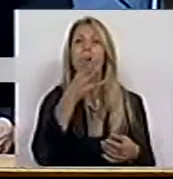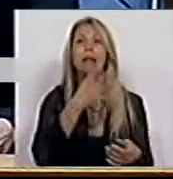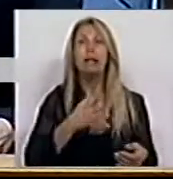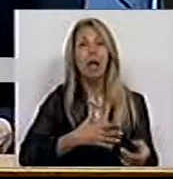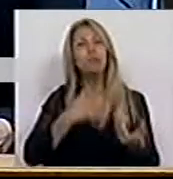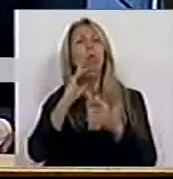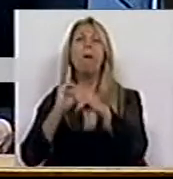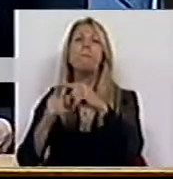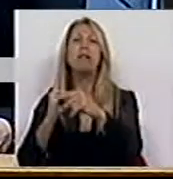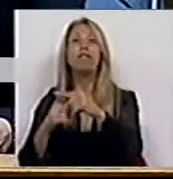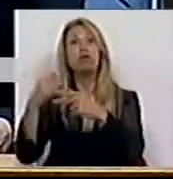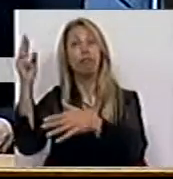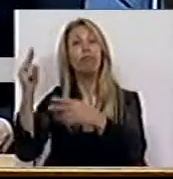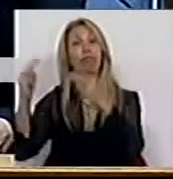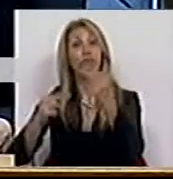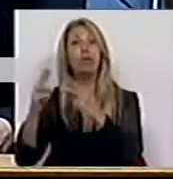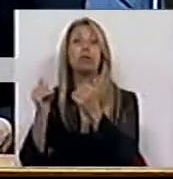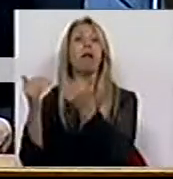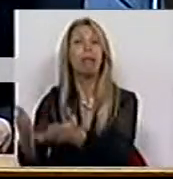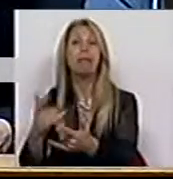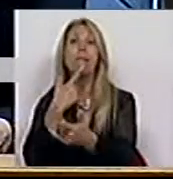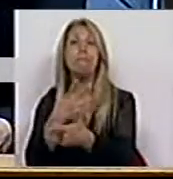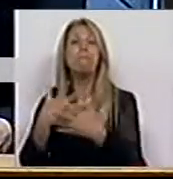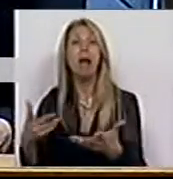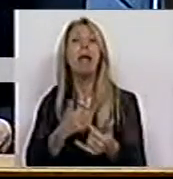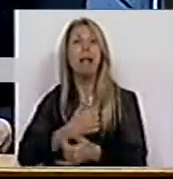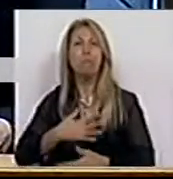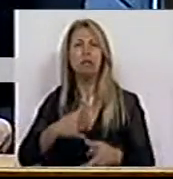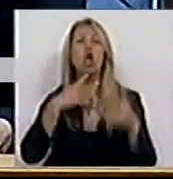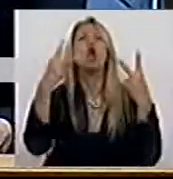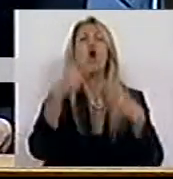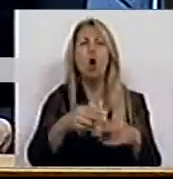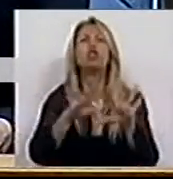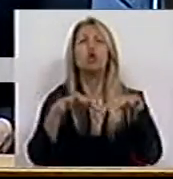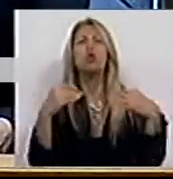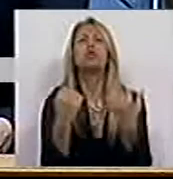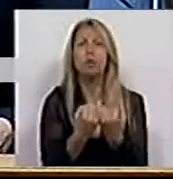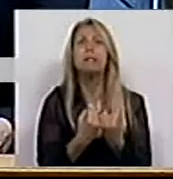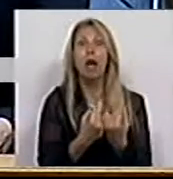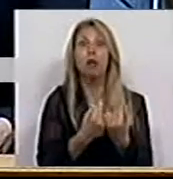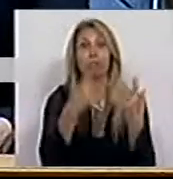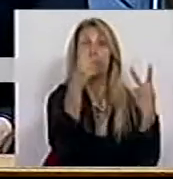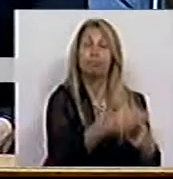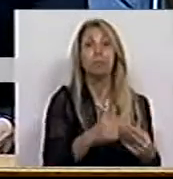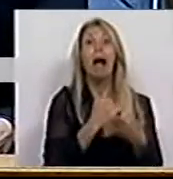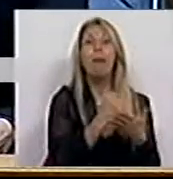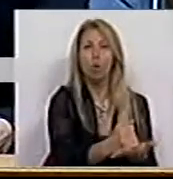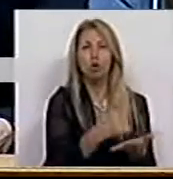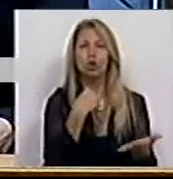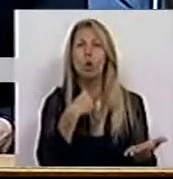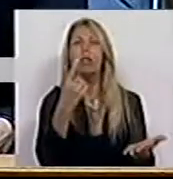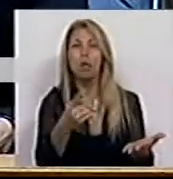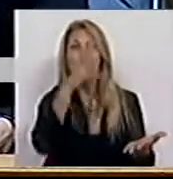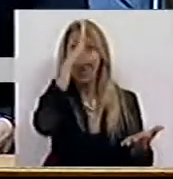às grandes empresas e que cortes sociais fazes nos apoios, e dir-te-ei contra quem governas. Sabe,